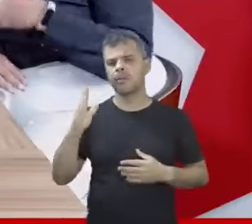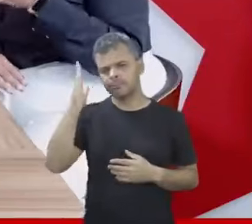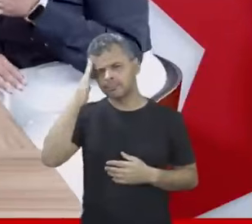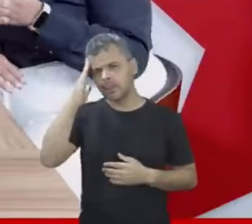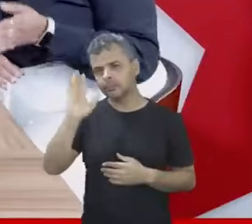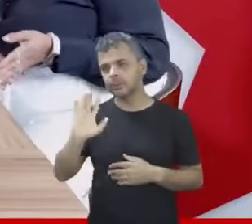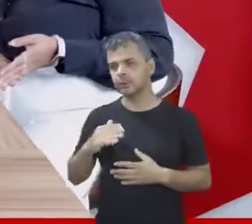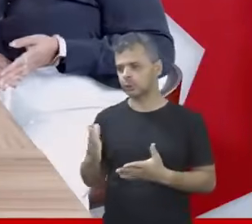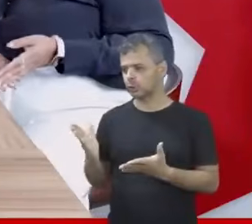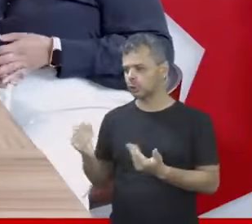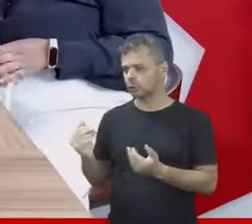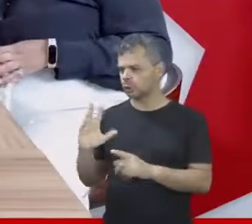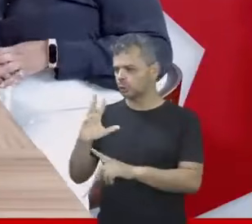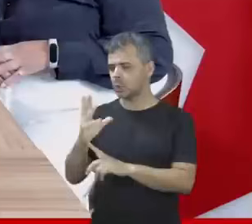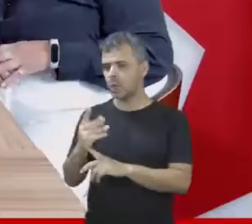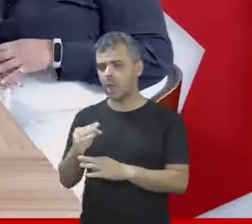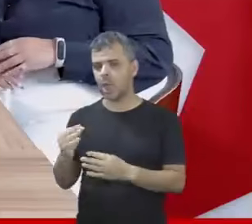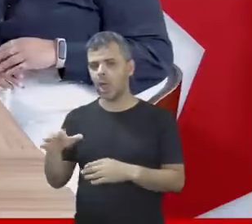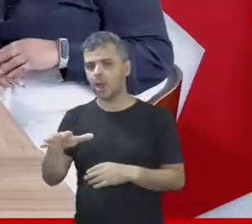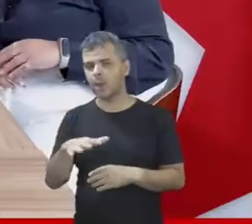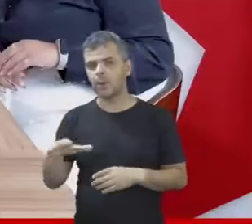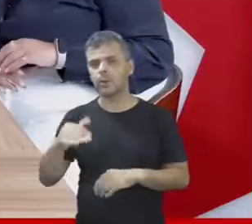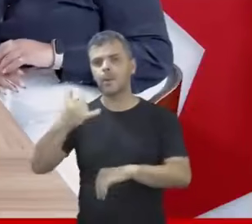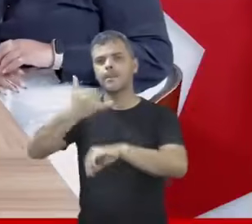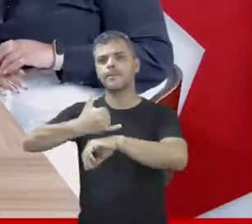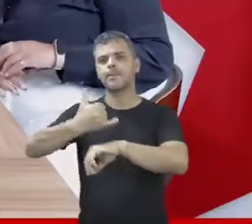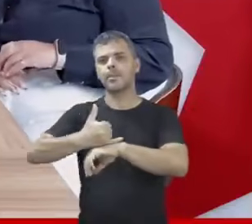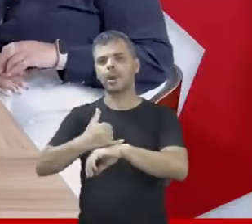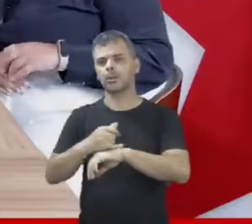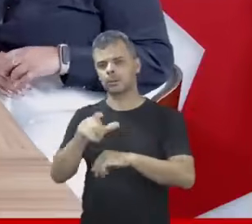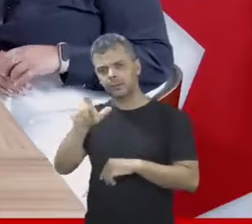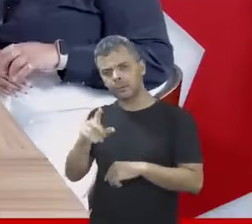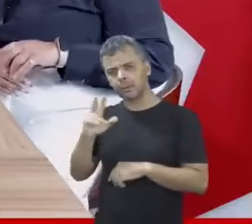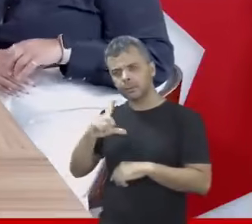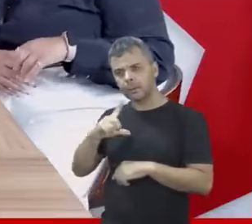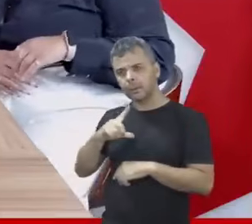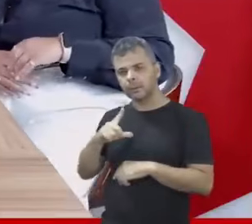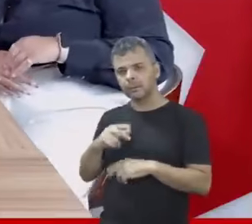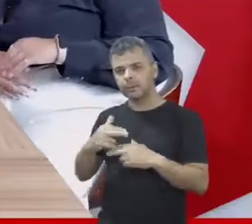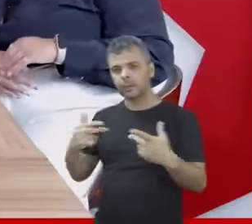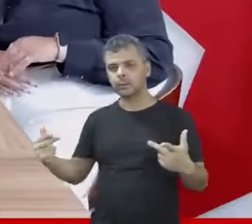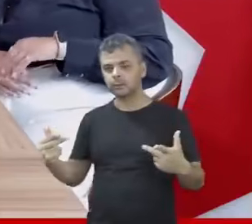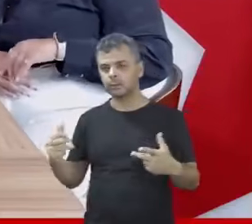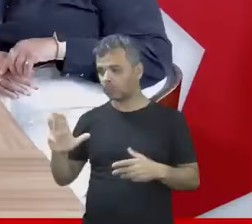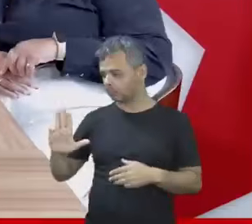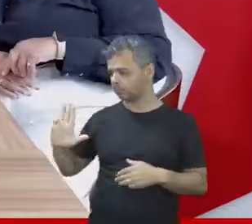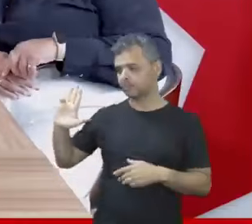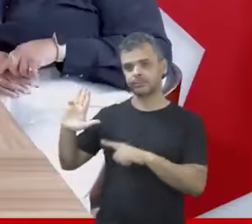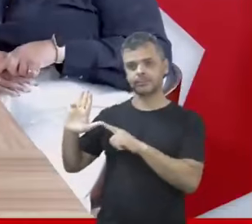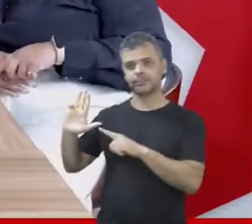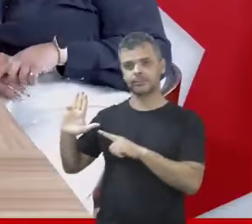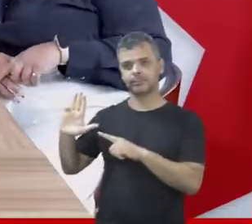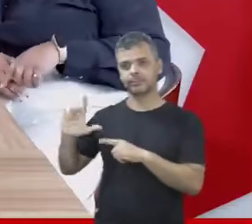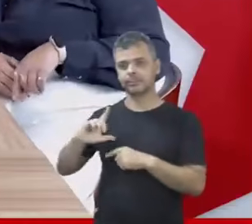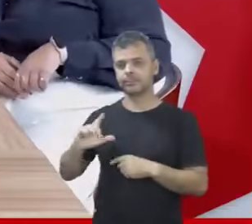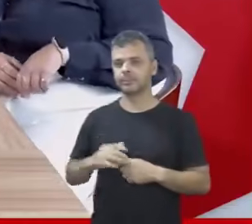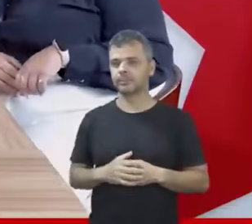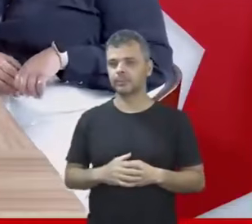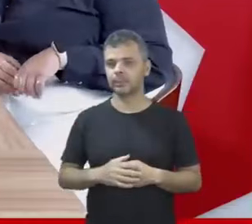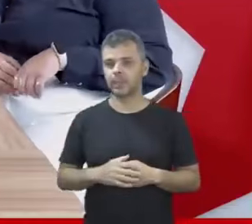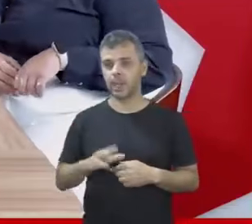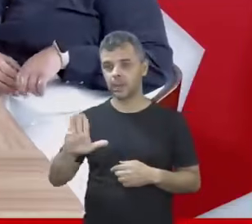coincidência? Jovens ativos do setor metalúrgico? Alguma coincidência com o Luiz Inácio? Estão aqui